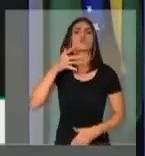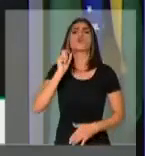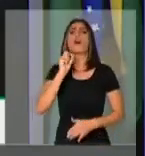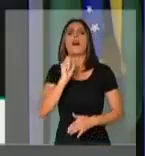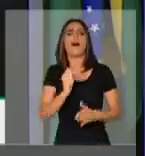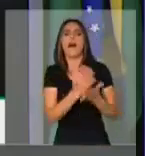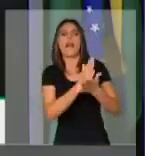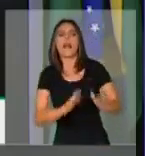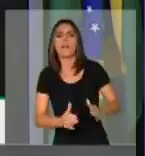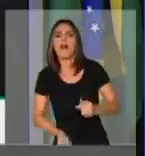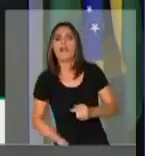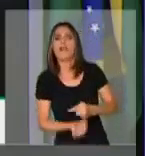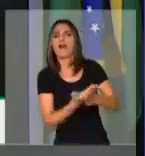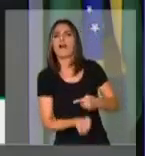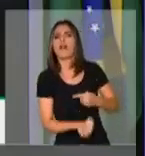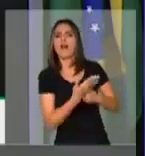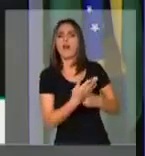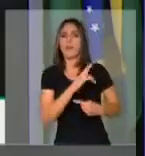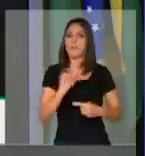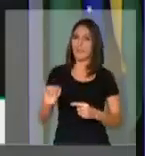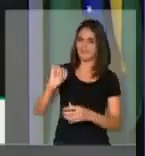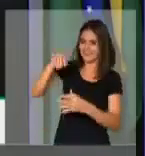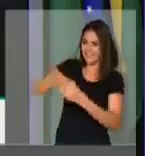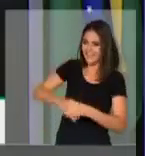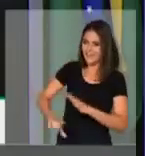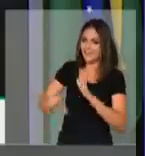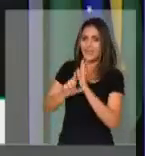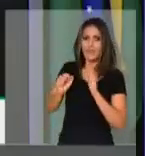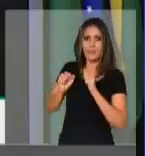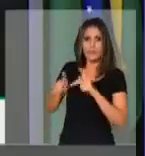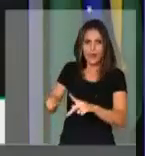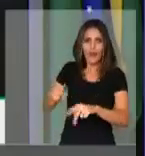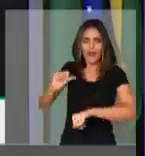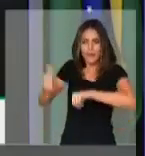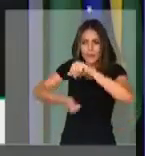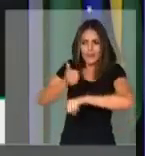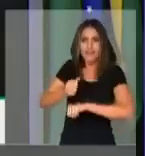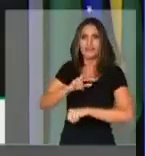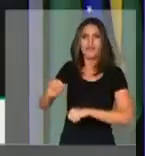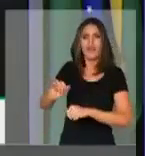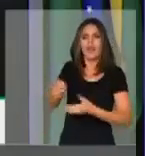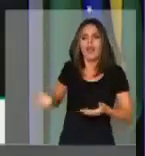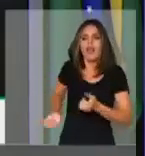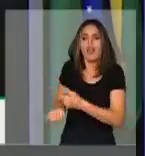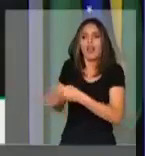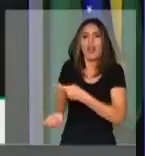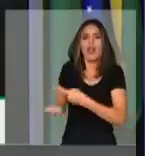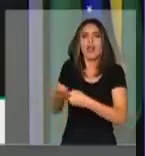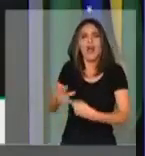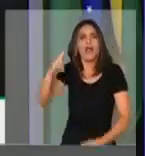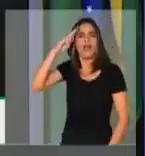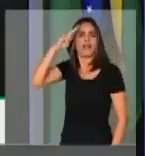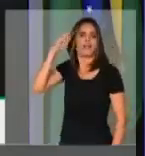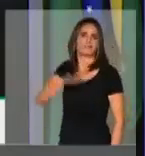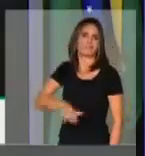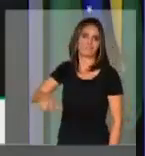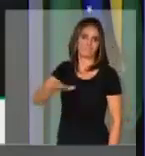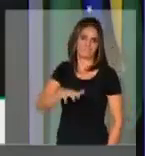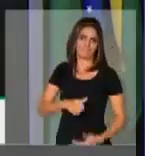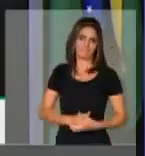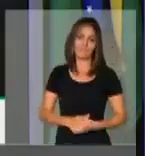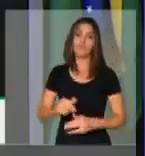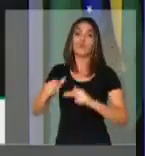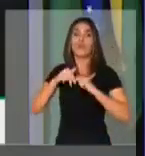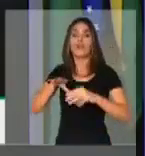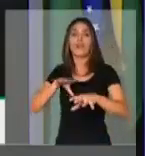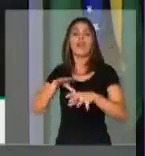está dando tratamento especial na reforma da Previdência, justamente para a sua categoria. Na outra ponta, a